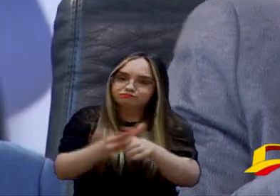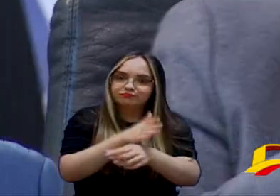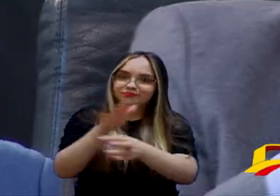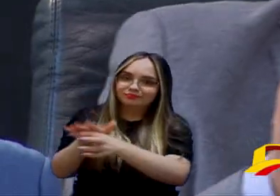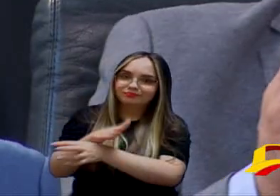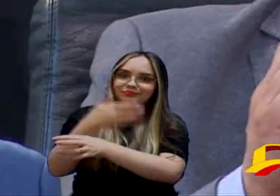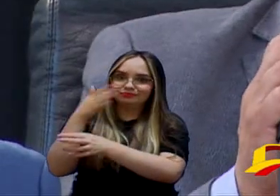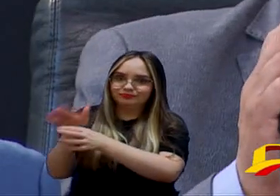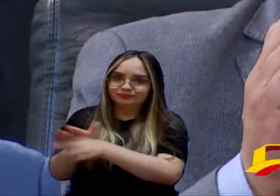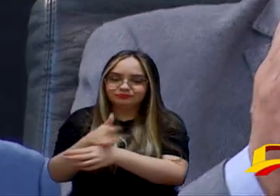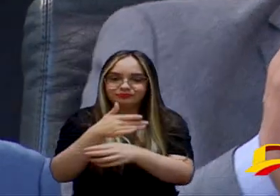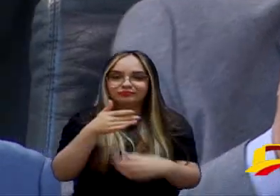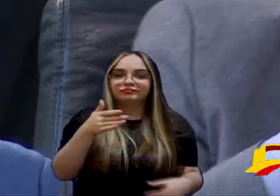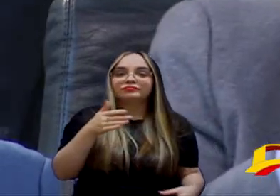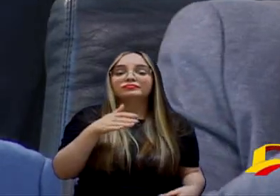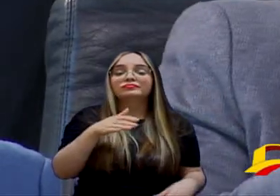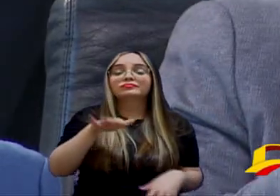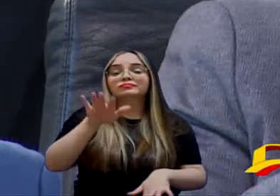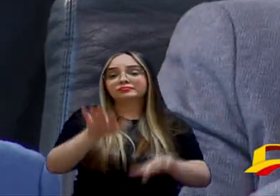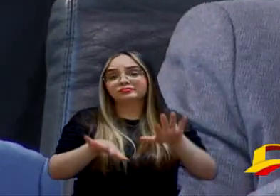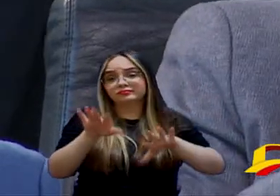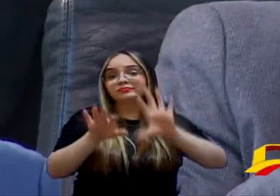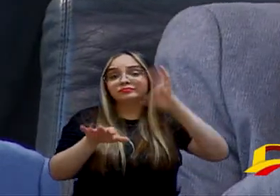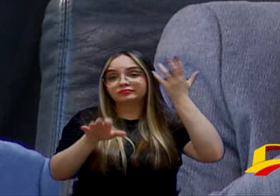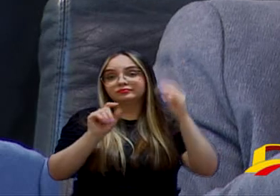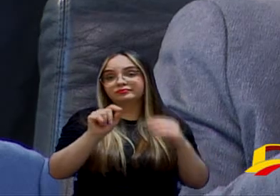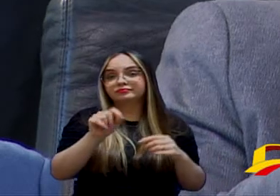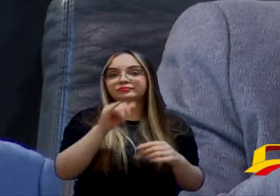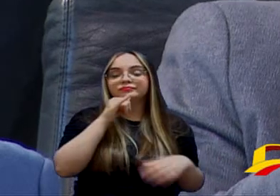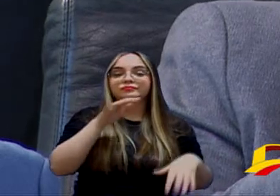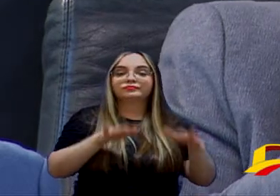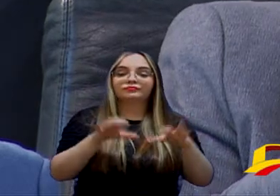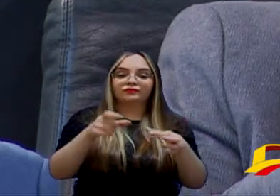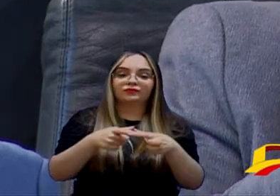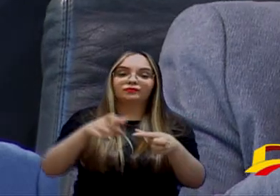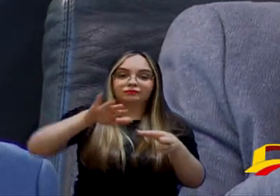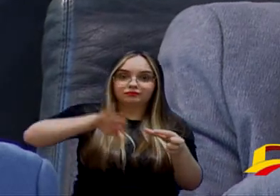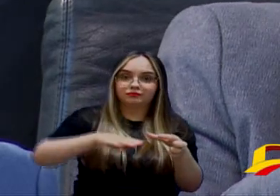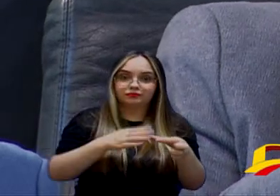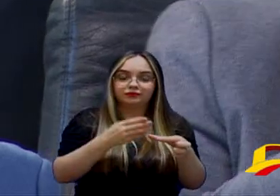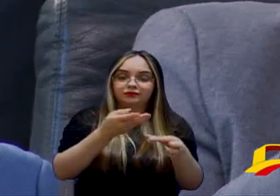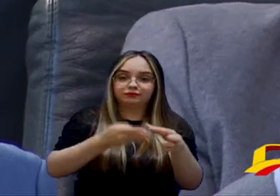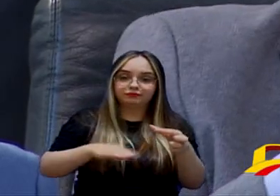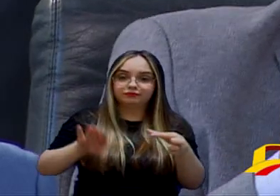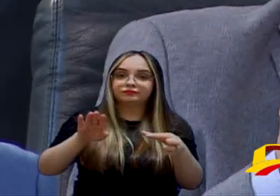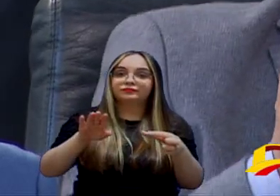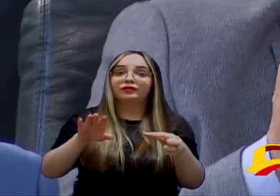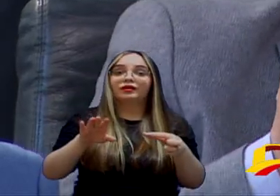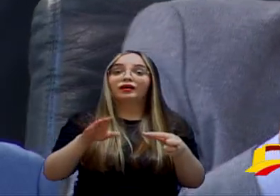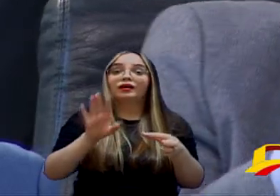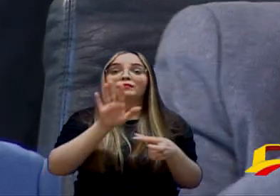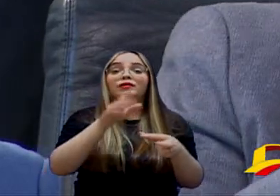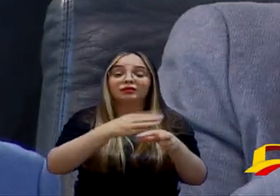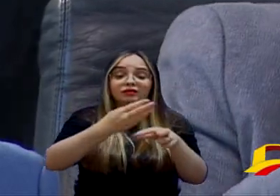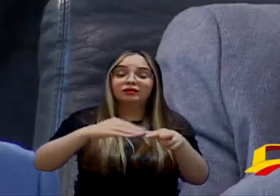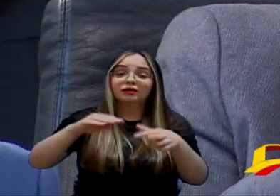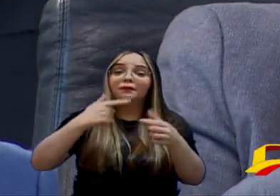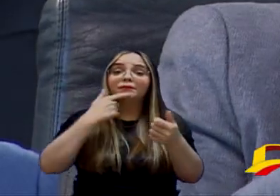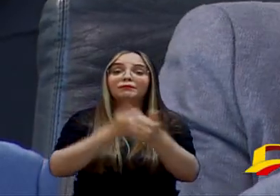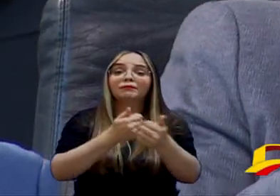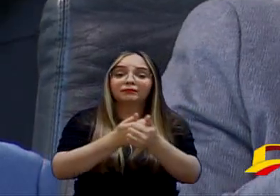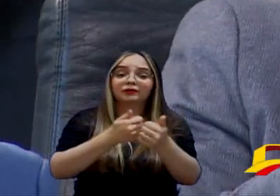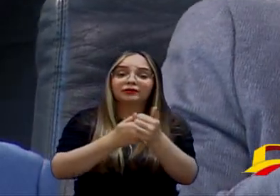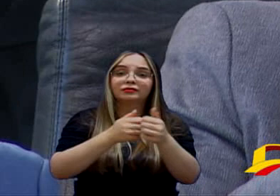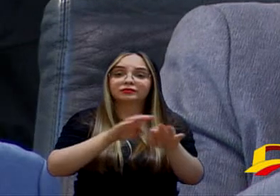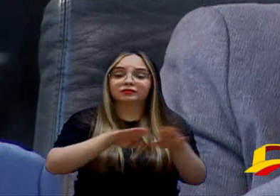é próximo a uma sinalização como o senhor falou aí de pare aí teve um buraco ali próximo Eita é aquele aquela massa asfáltica vai